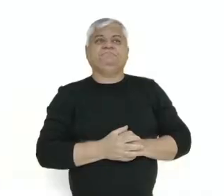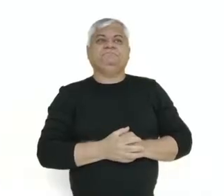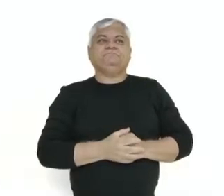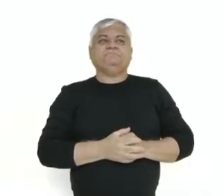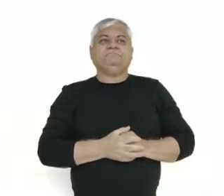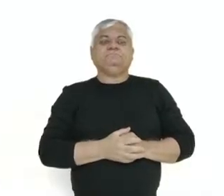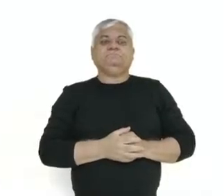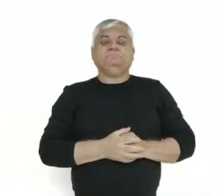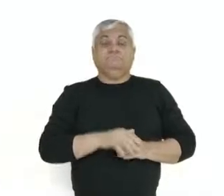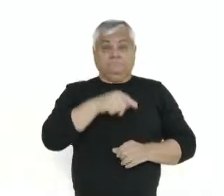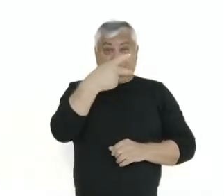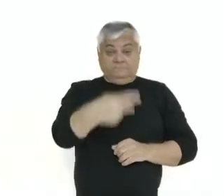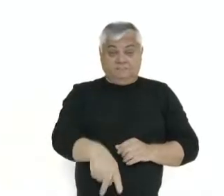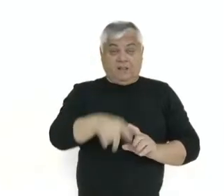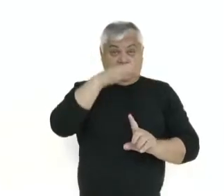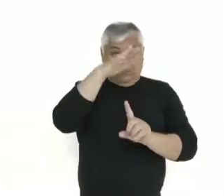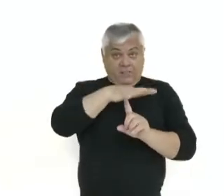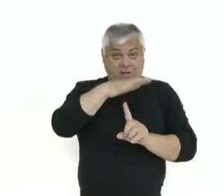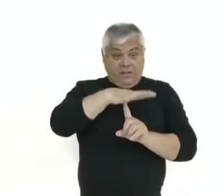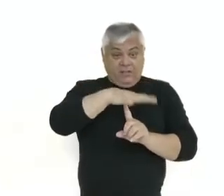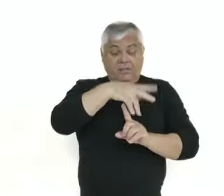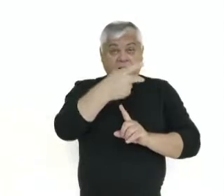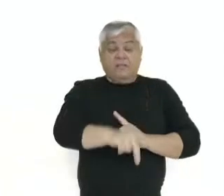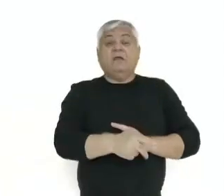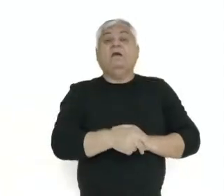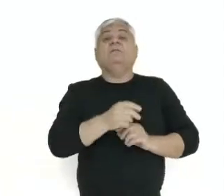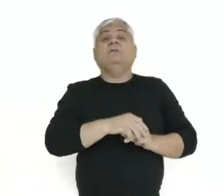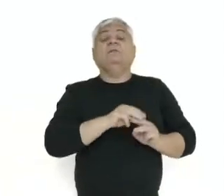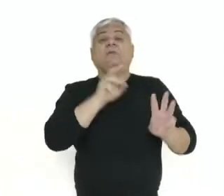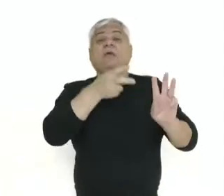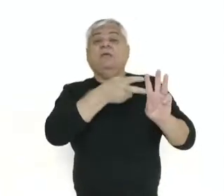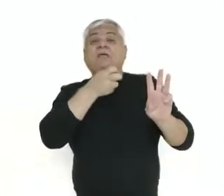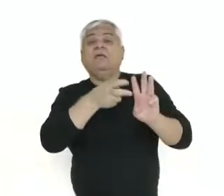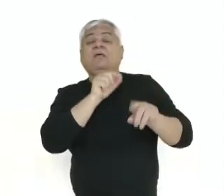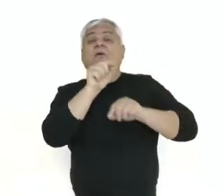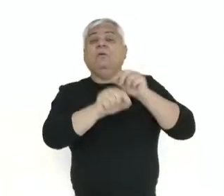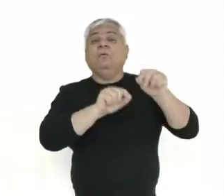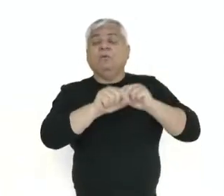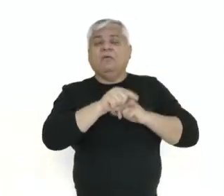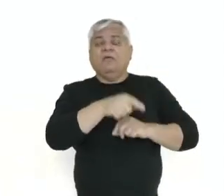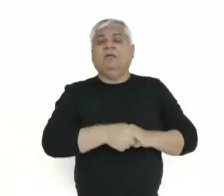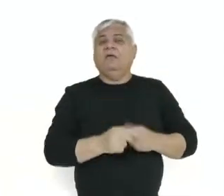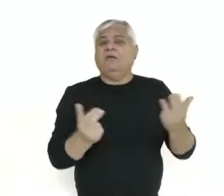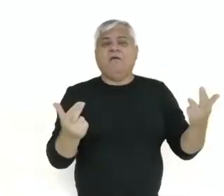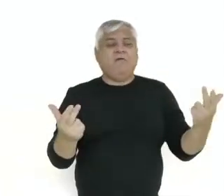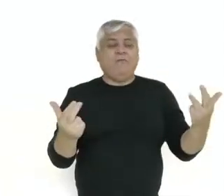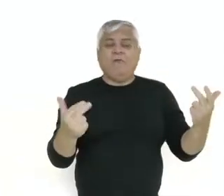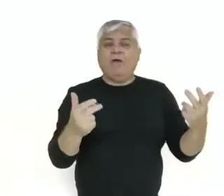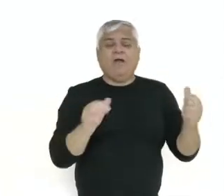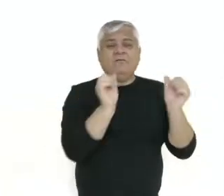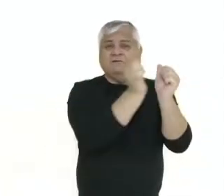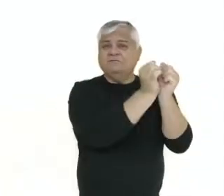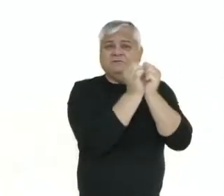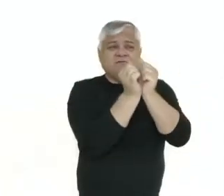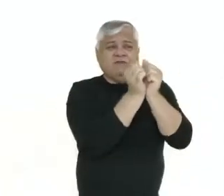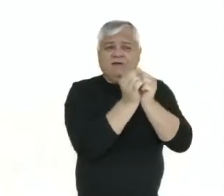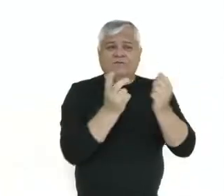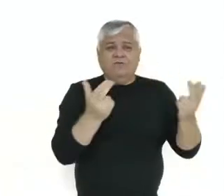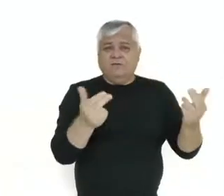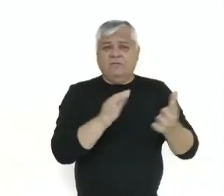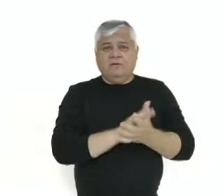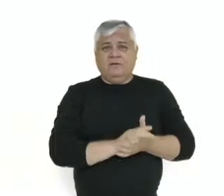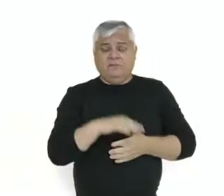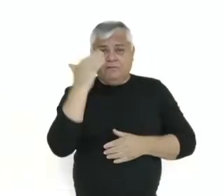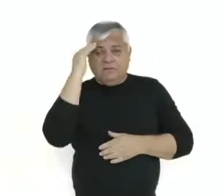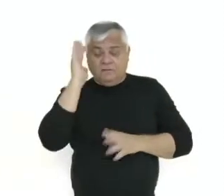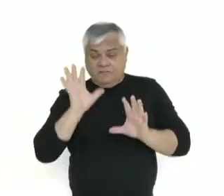só, no Paraná, as condições de vida dos indígenas e dos ex-escravos não eram diferentes. Entender como esses grupos